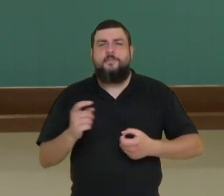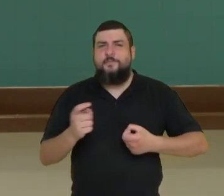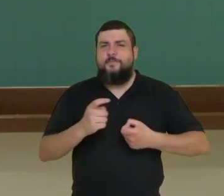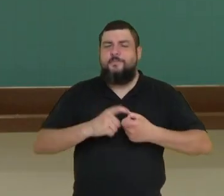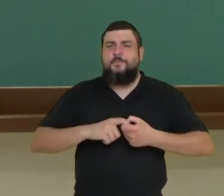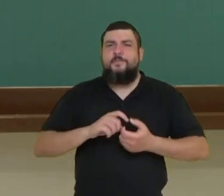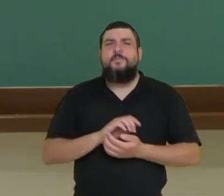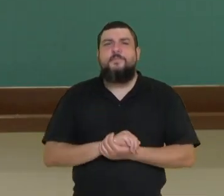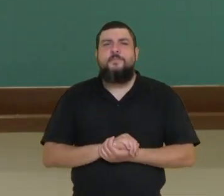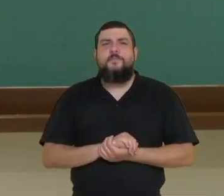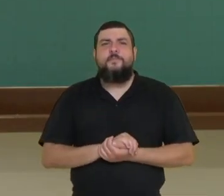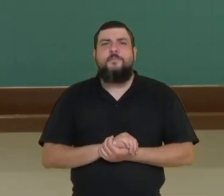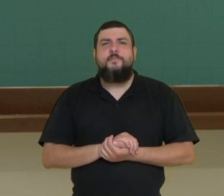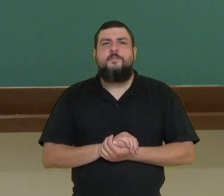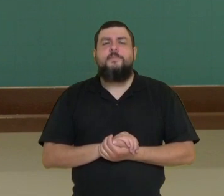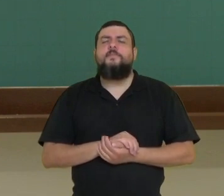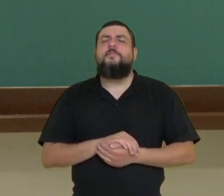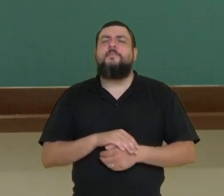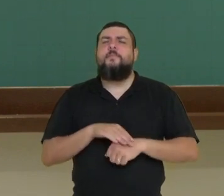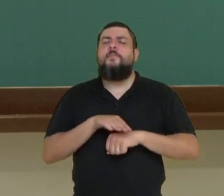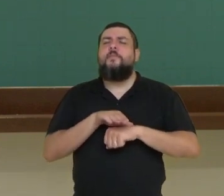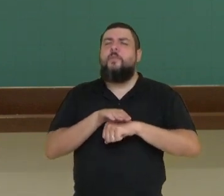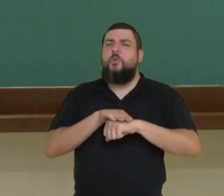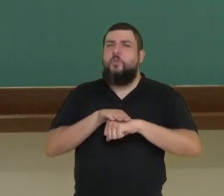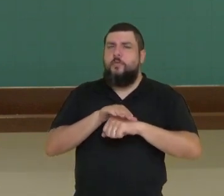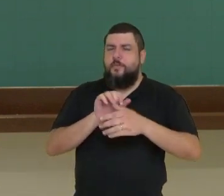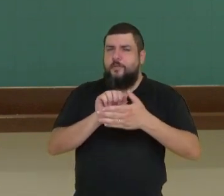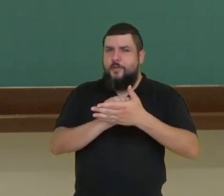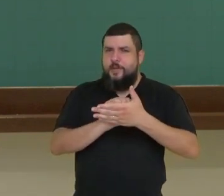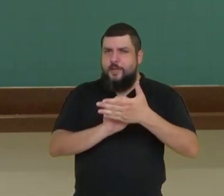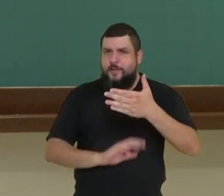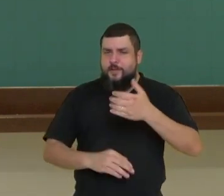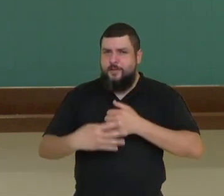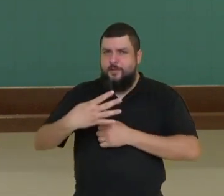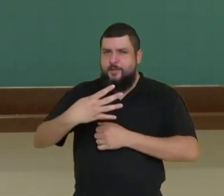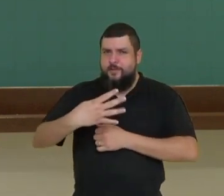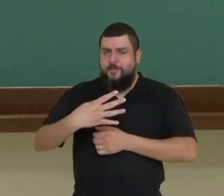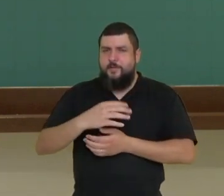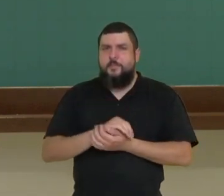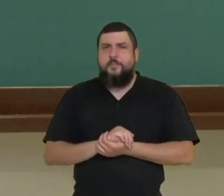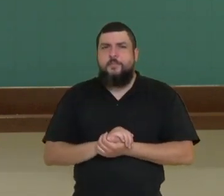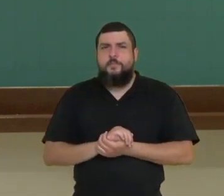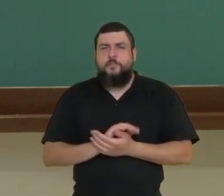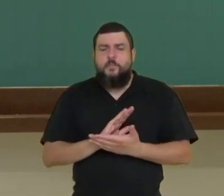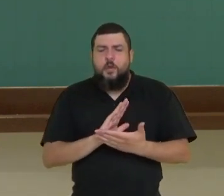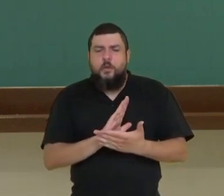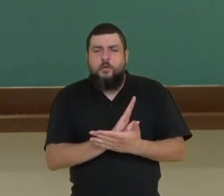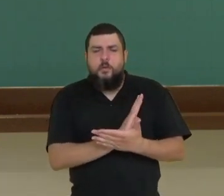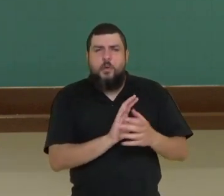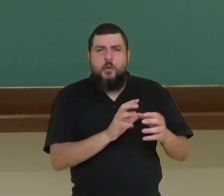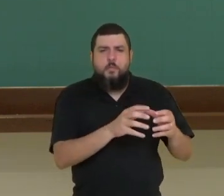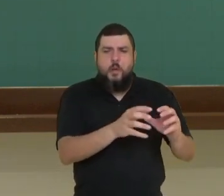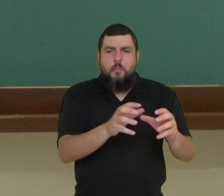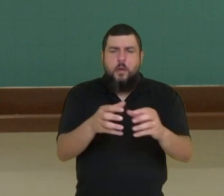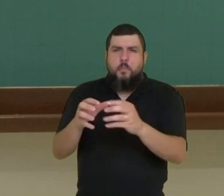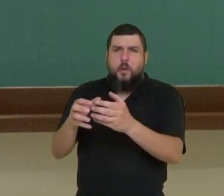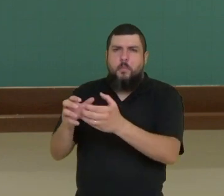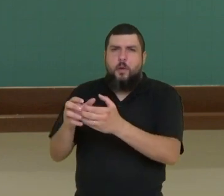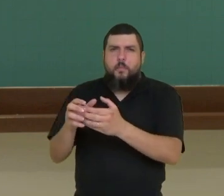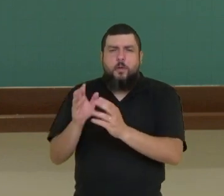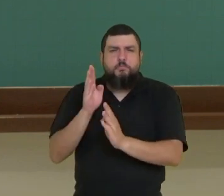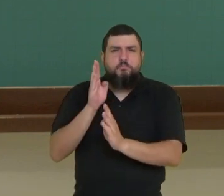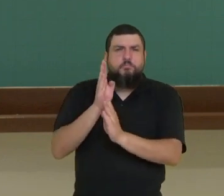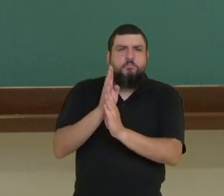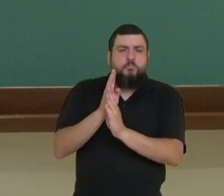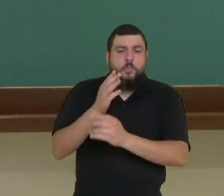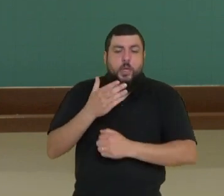Voltei. Estamos conversando sobre a atividade 4. Categorizar grupos sociais a partir de ideias preconcebidas, os